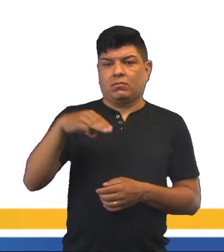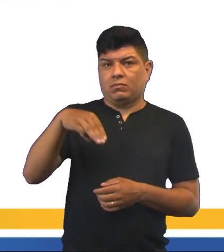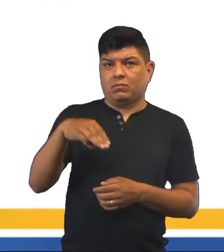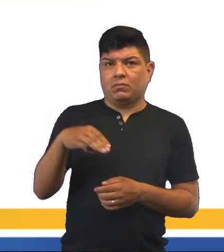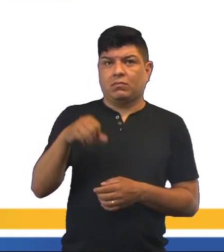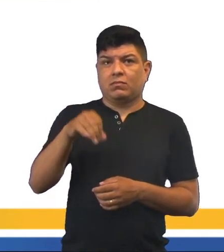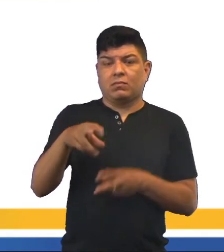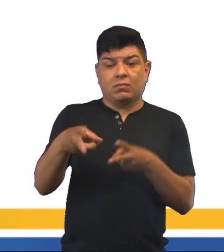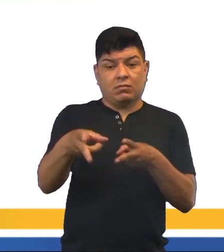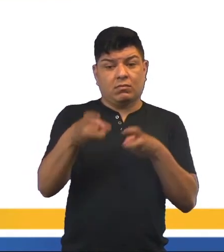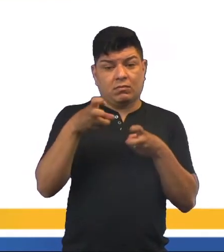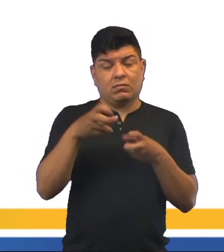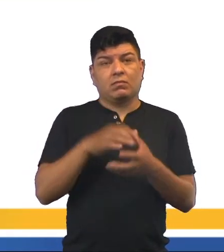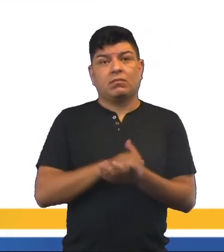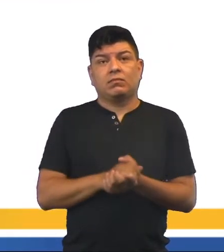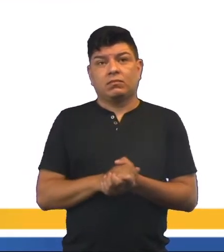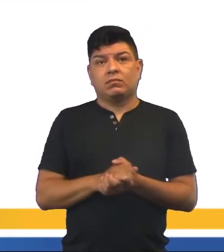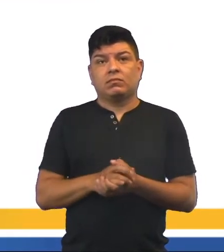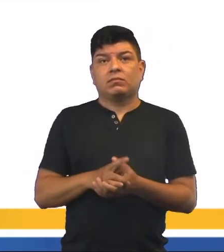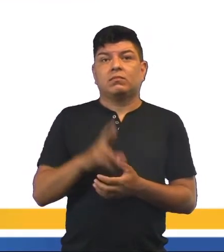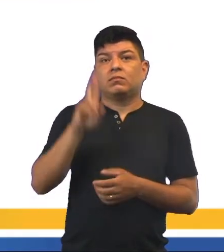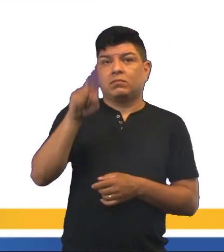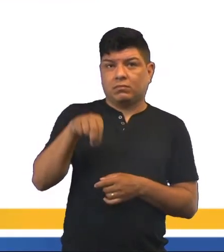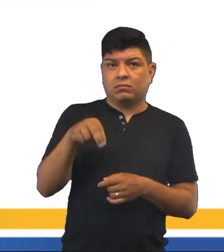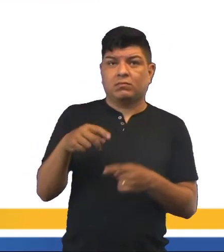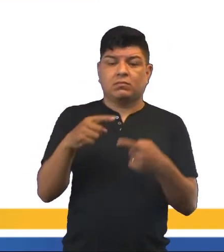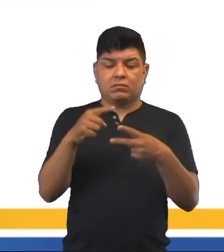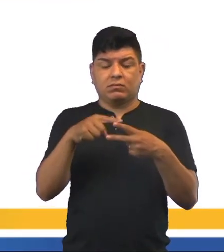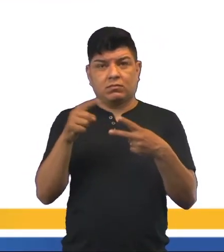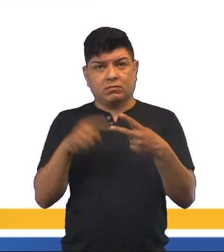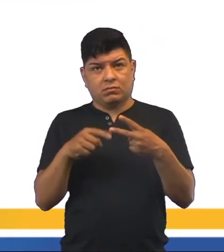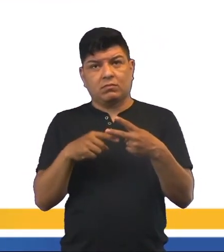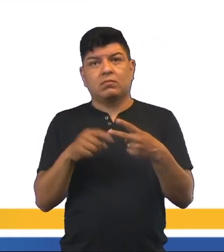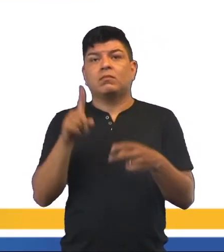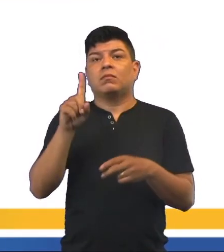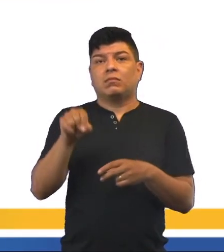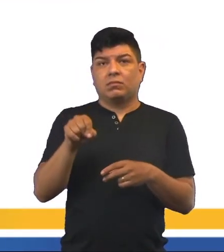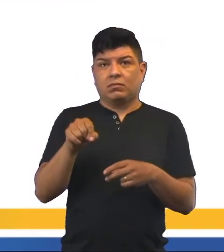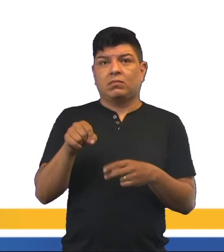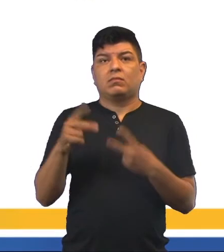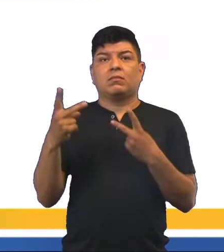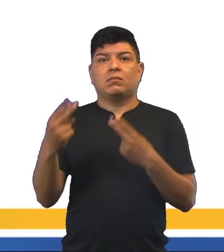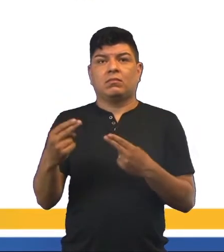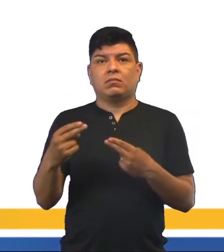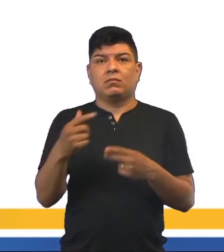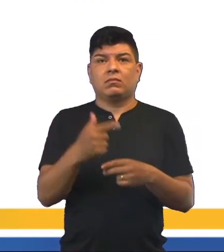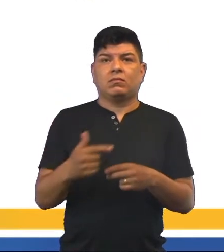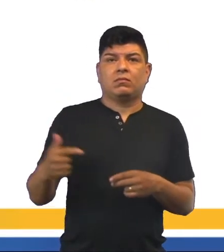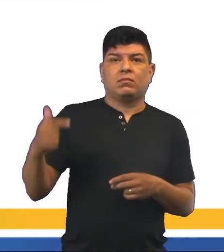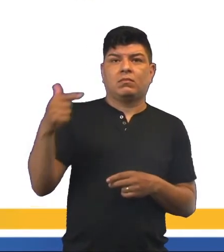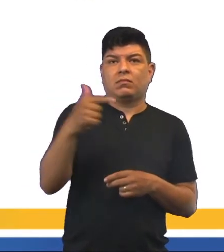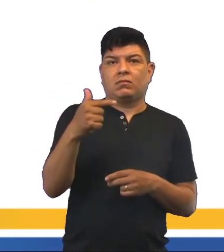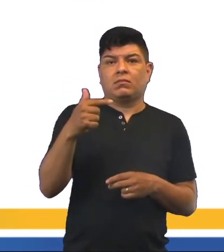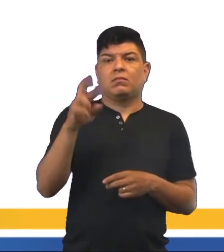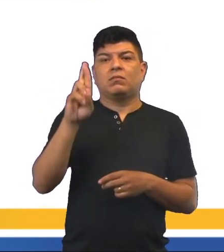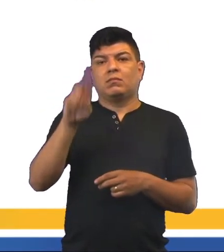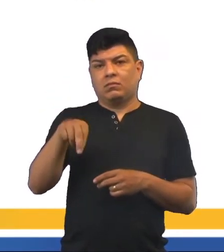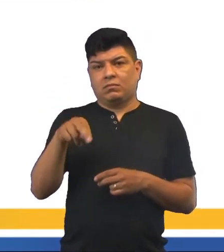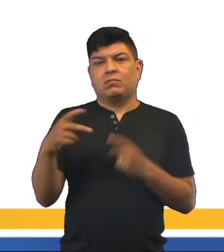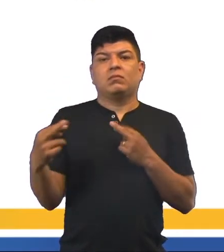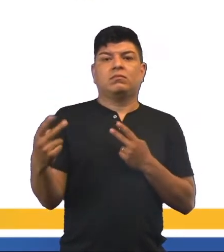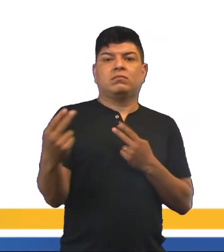se eu perceber, essa razão entre as duas áreas é o mesmo que o quadrado da razão